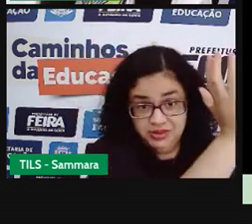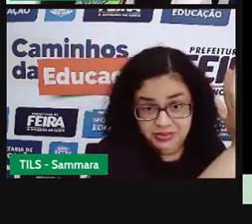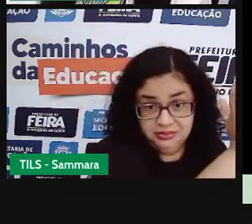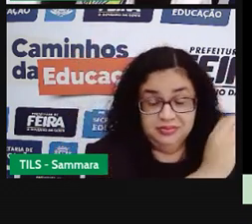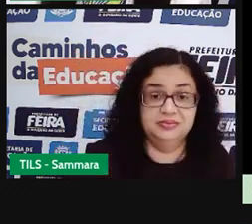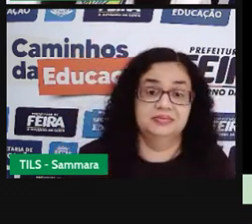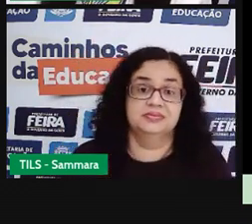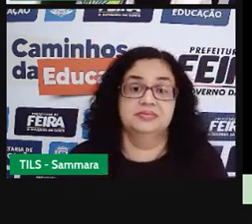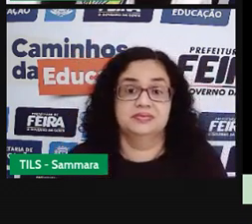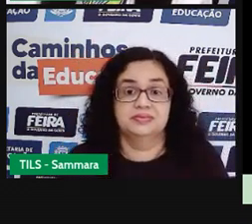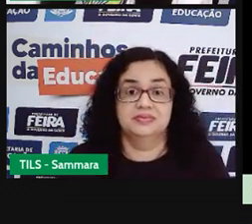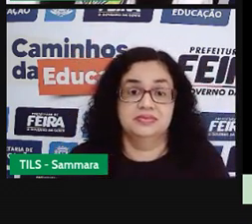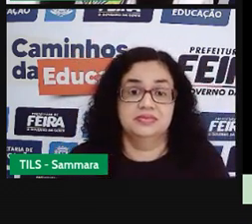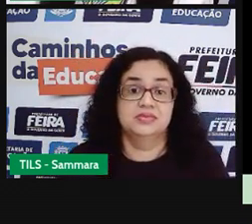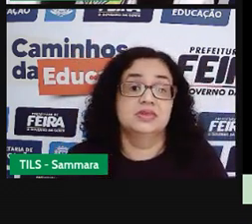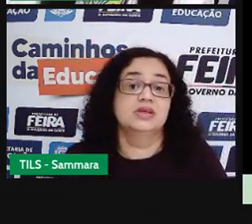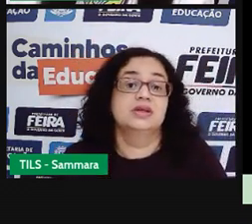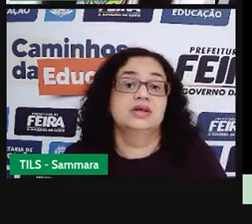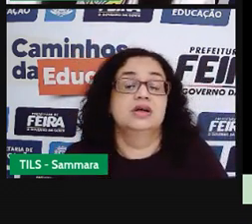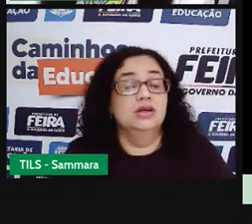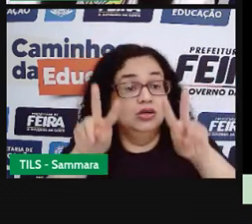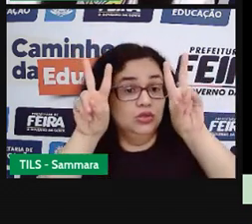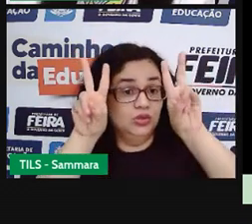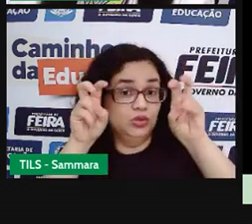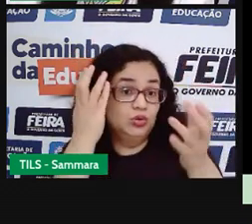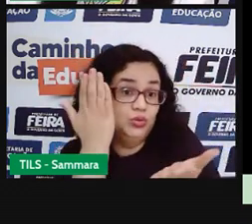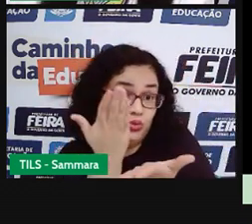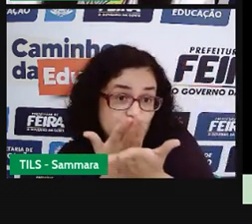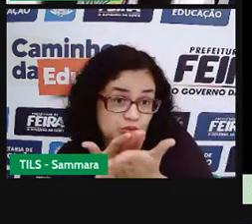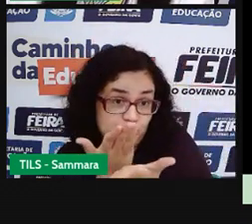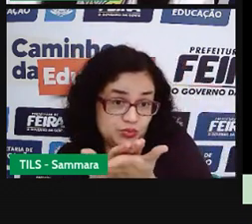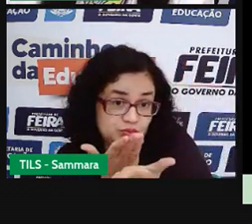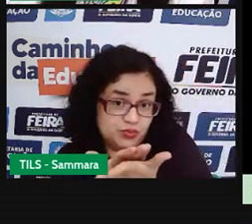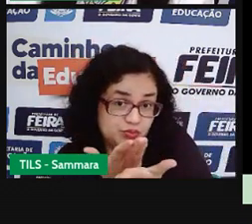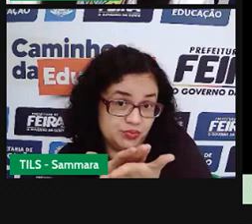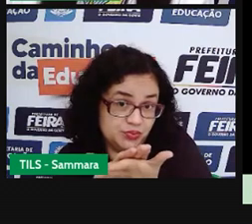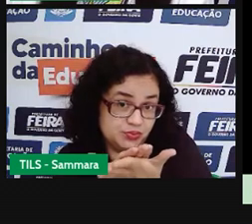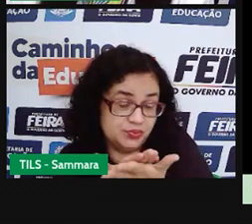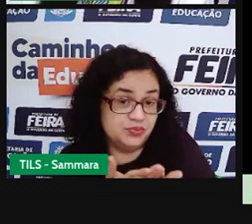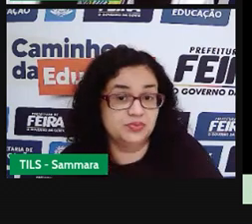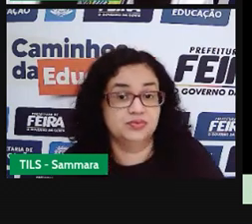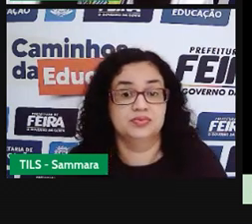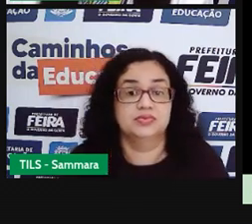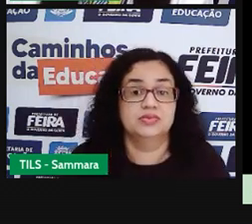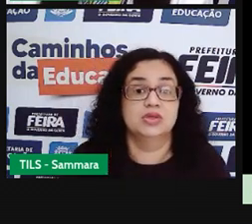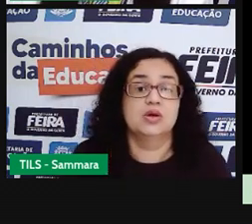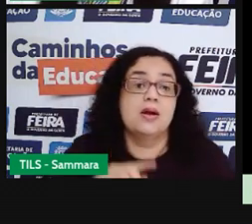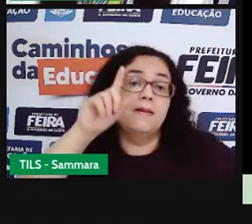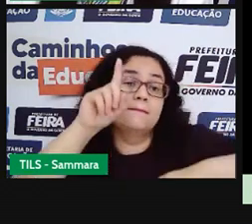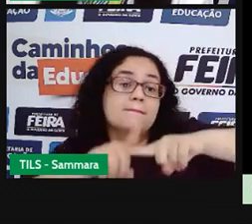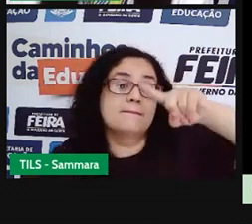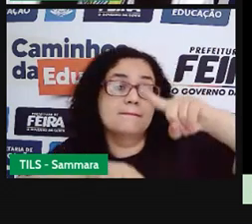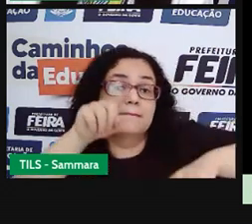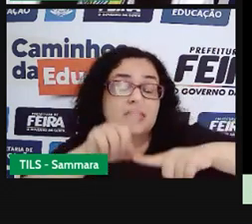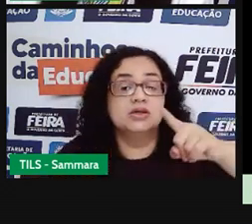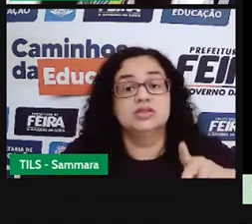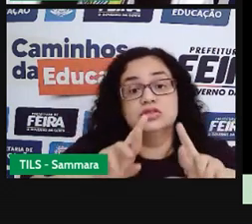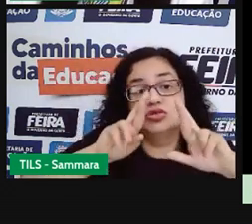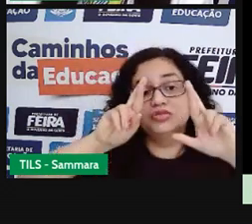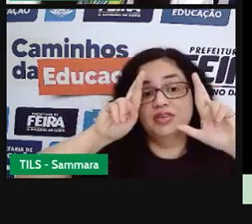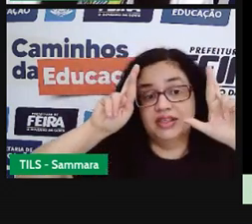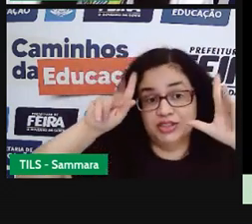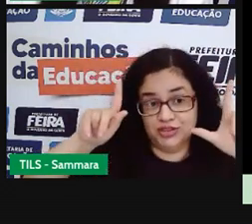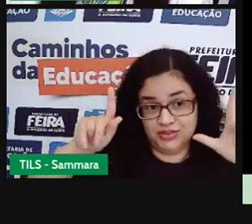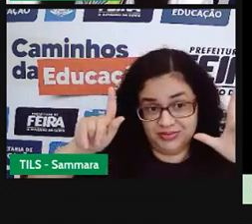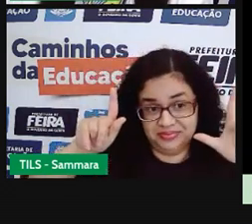naturais Oi miraculous dois anos nós vamos estudar sobre os